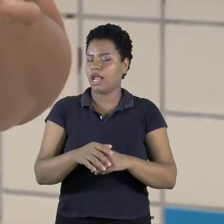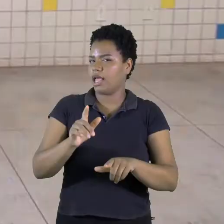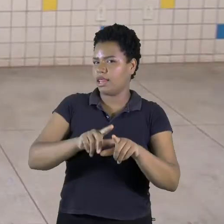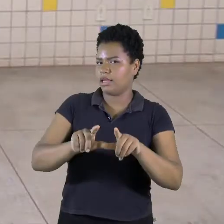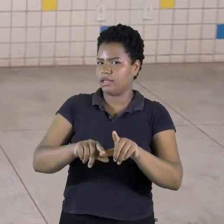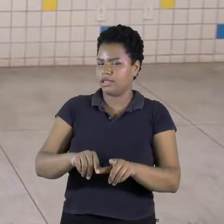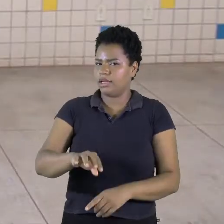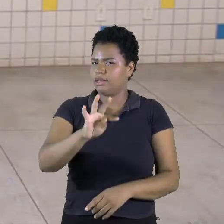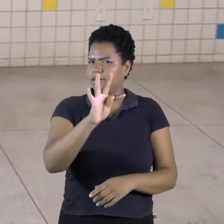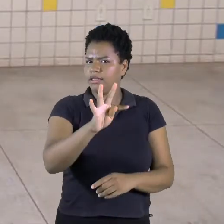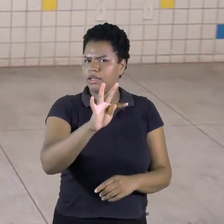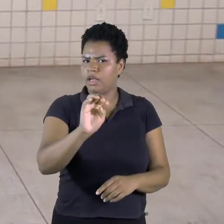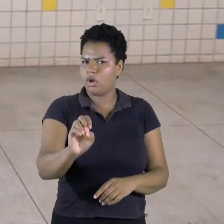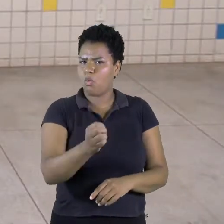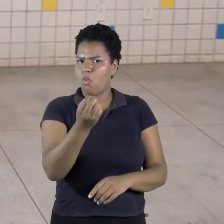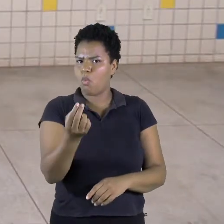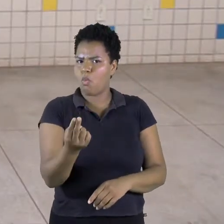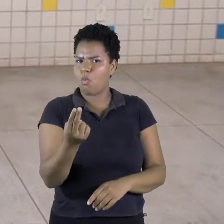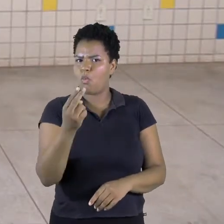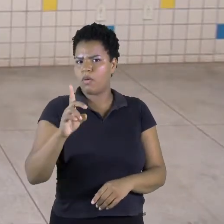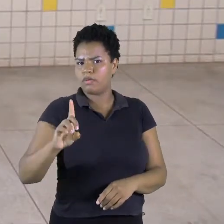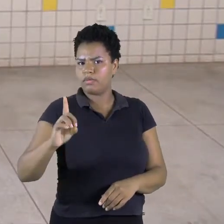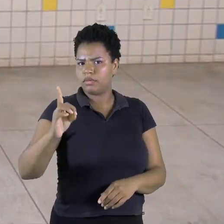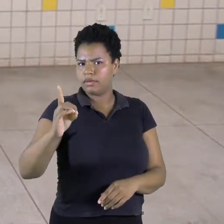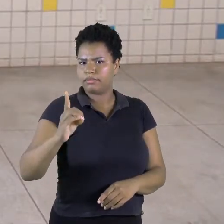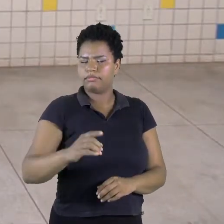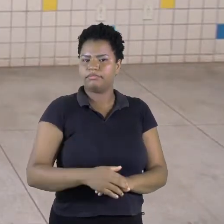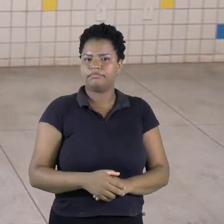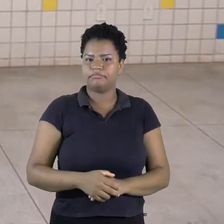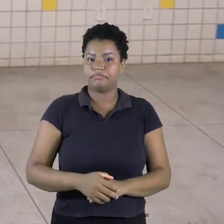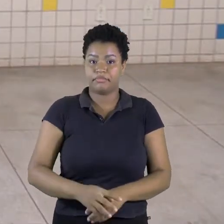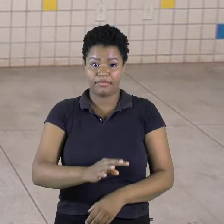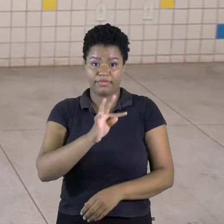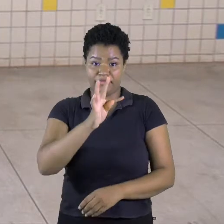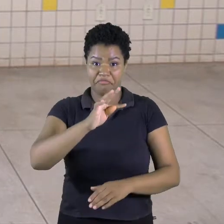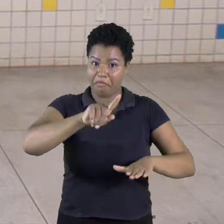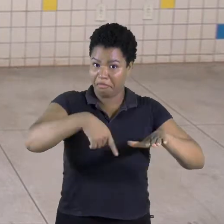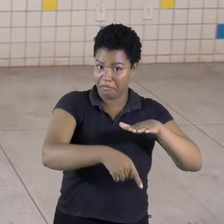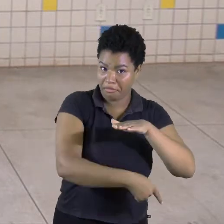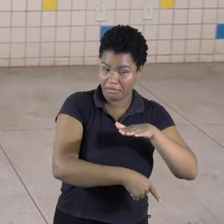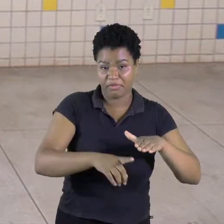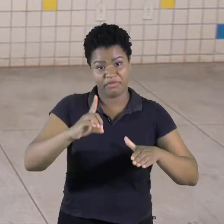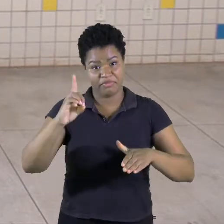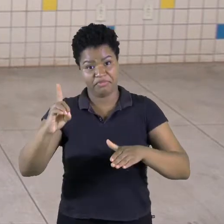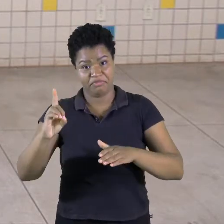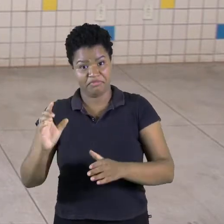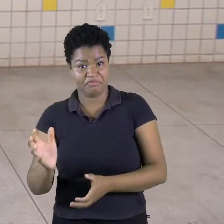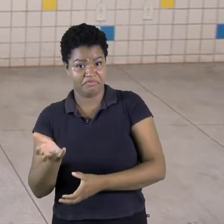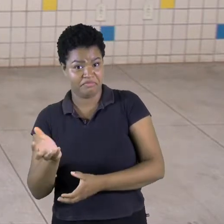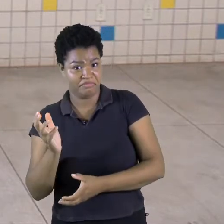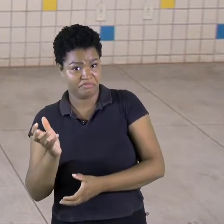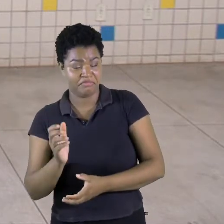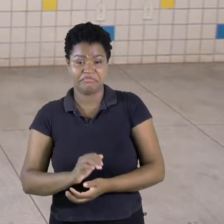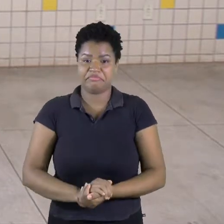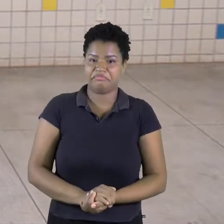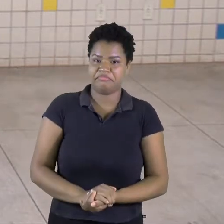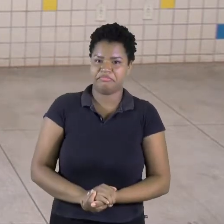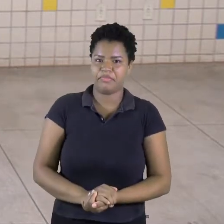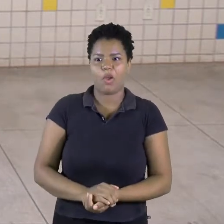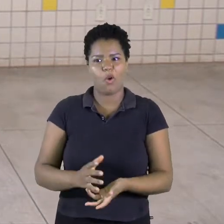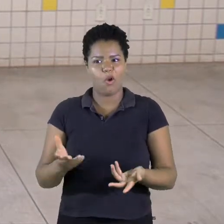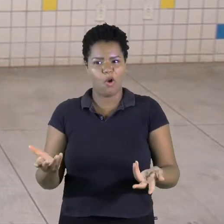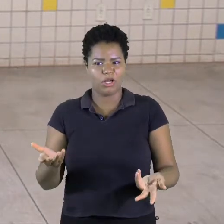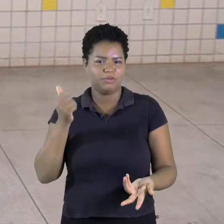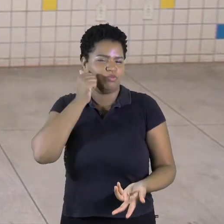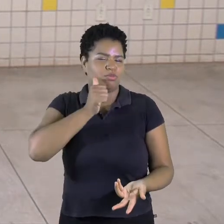D? T de tatu ou D de dado? Olha só, que chique. Dizem que as mulheres amam,